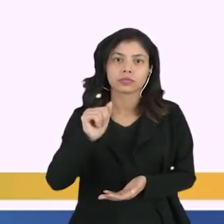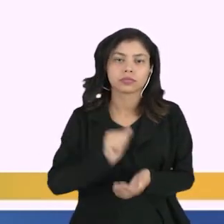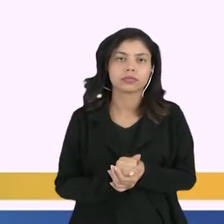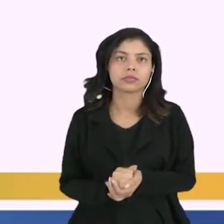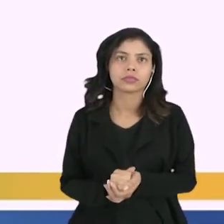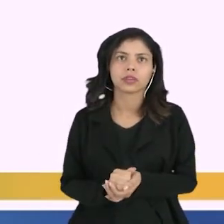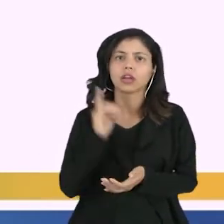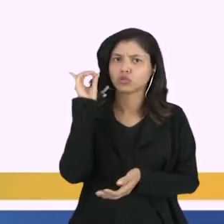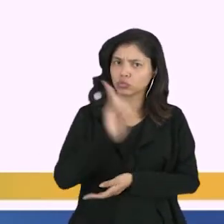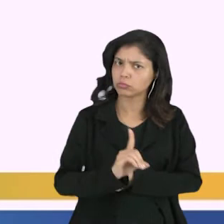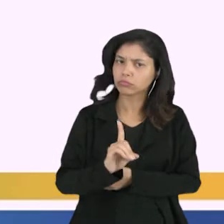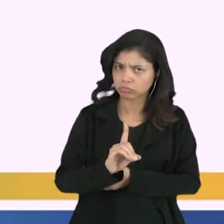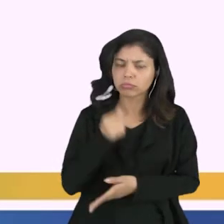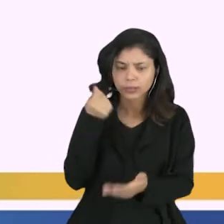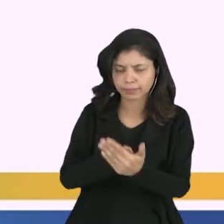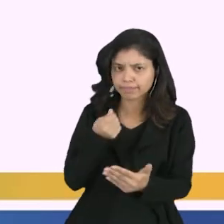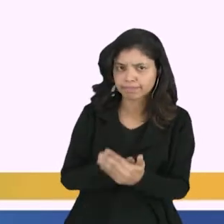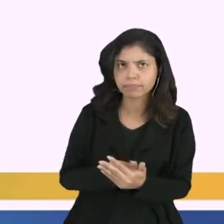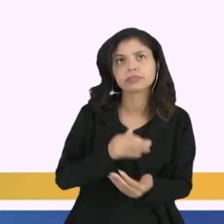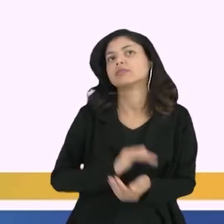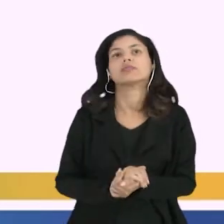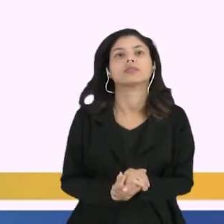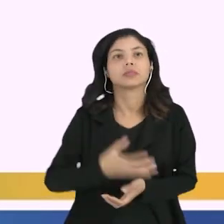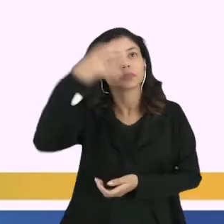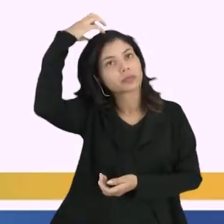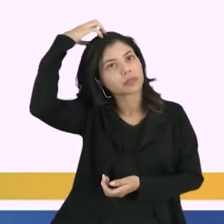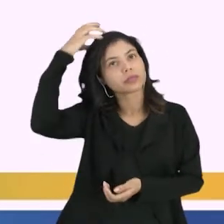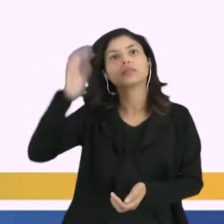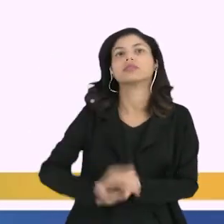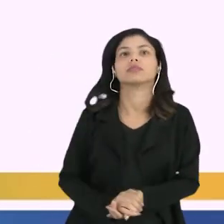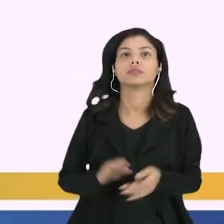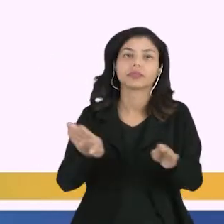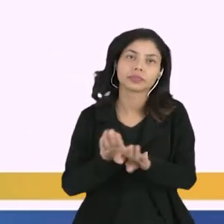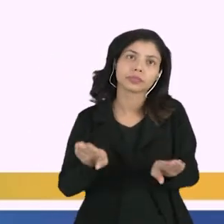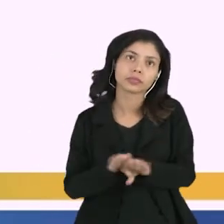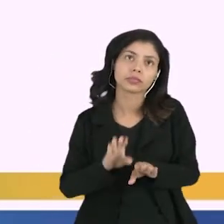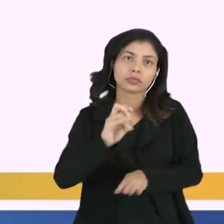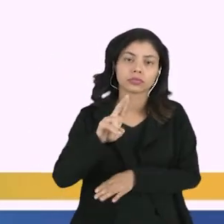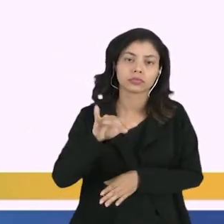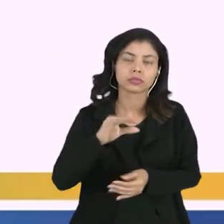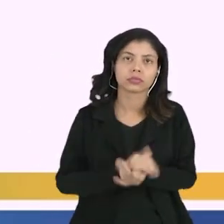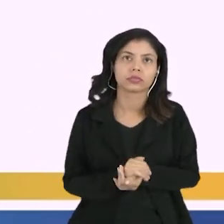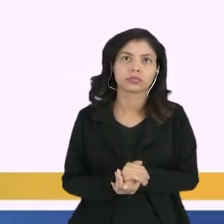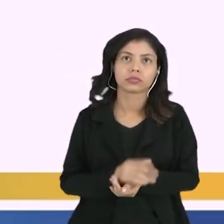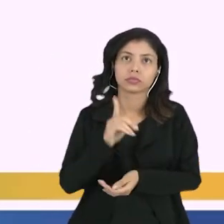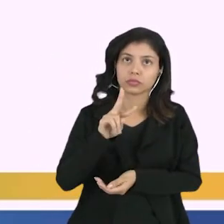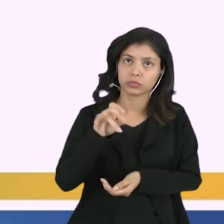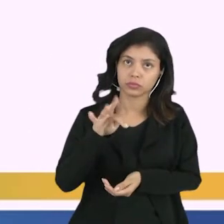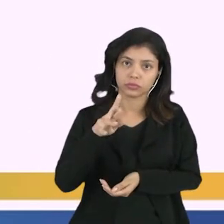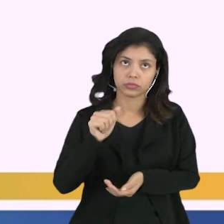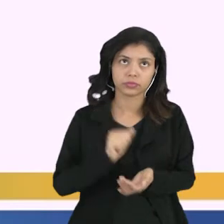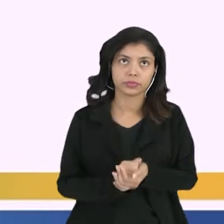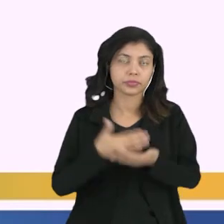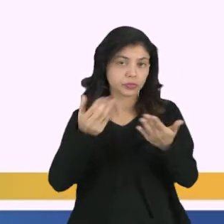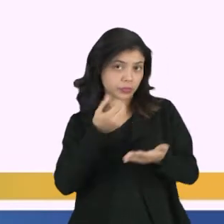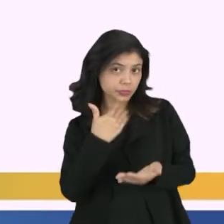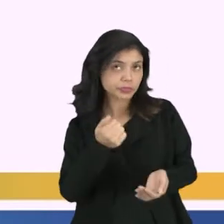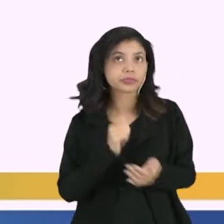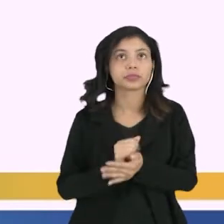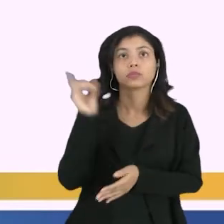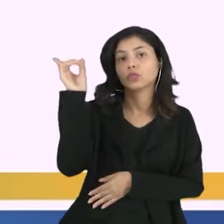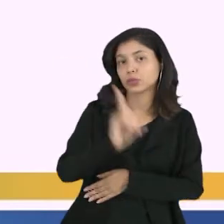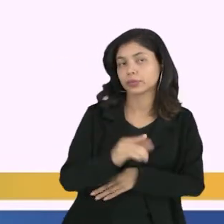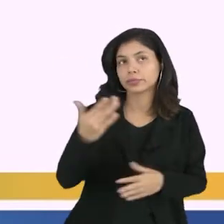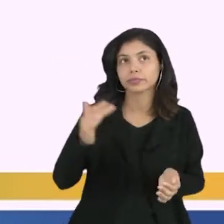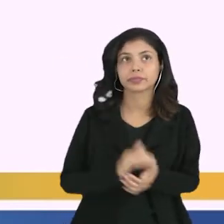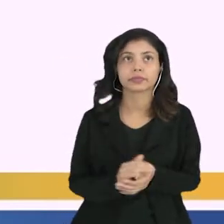direitos e deveres, né? Do donatário com o rei e também aí dos colonos aí com o donatário, tá bom? Pessoal, direitos,